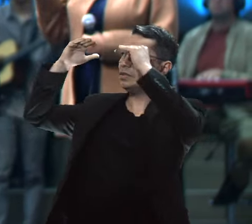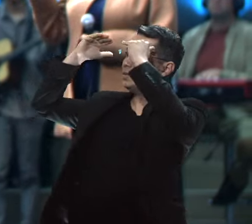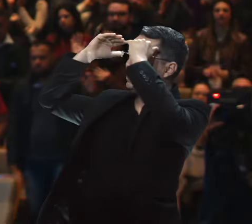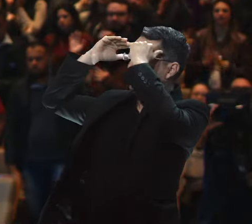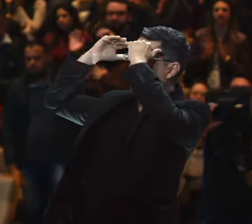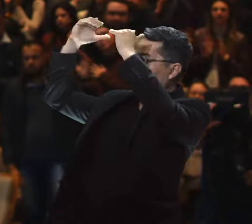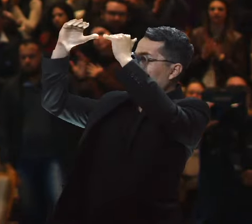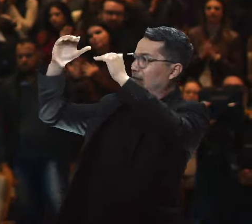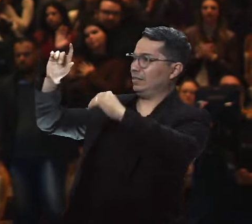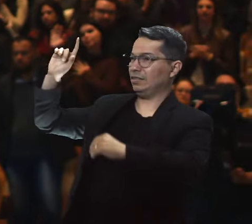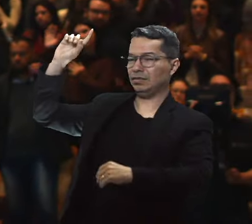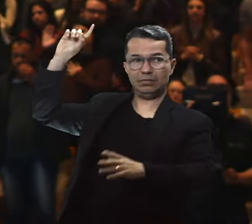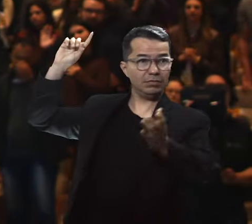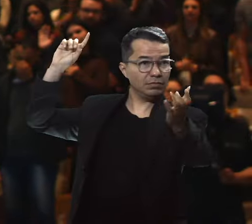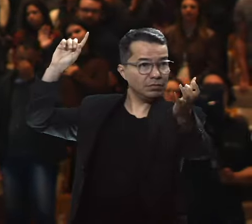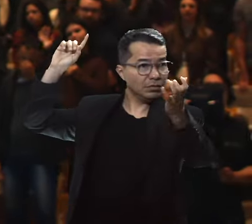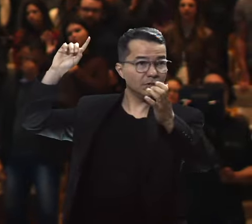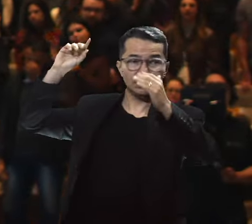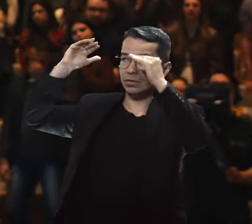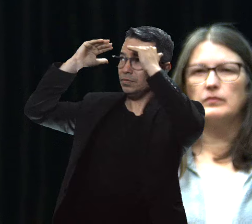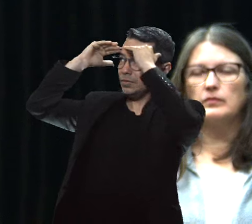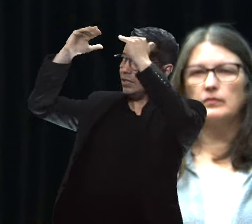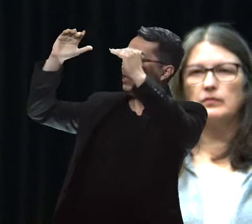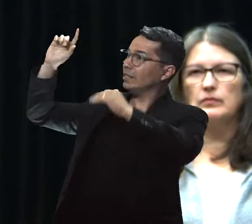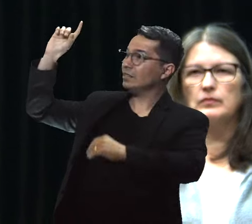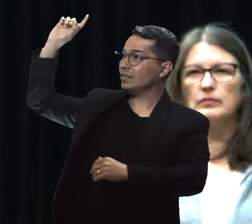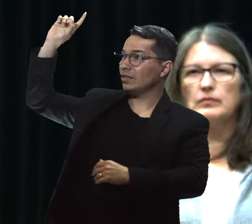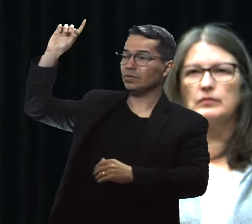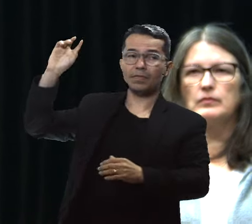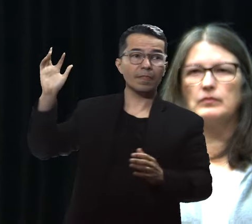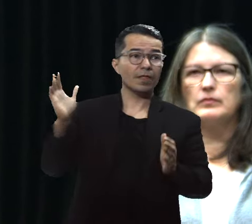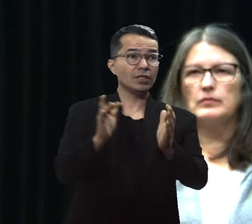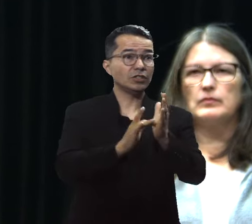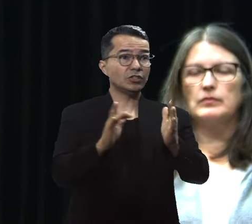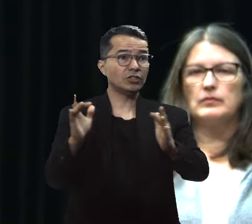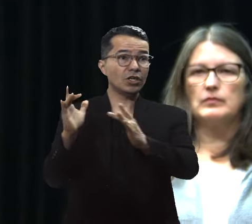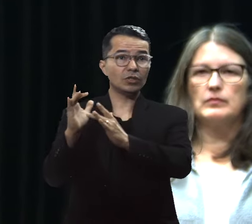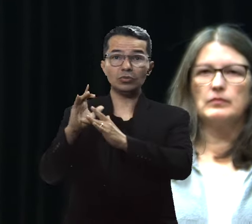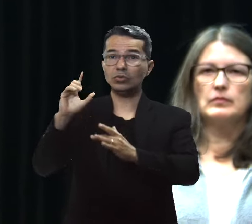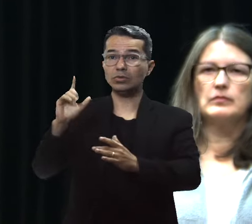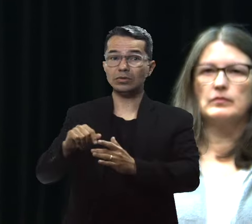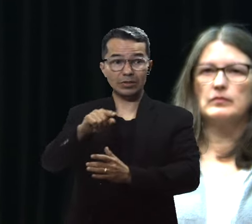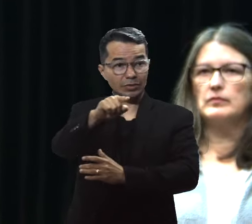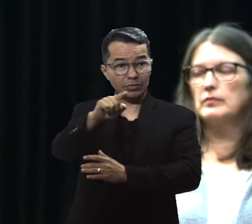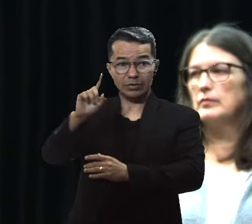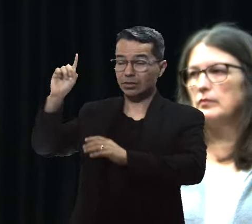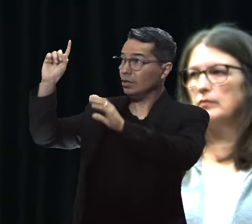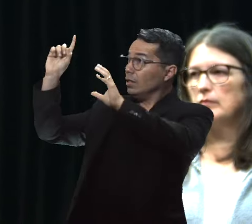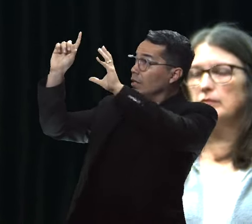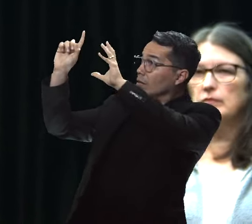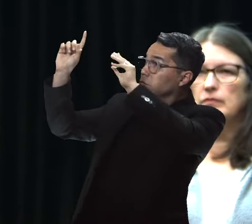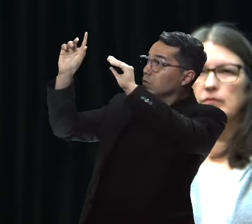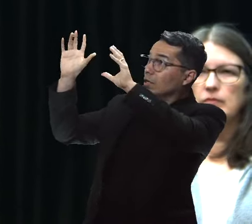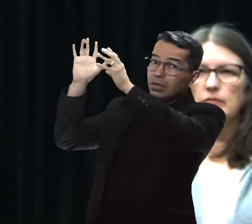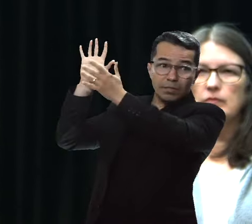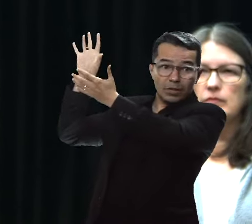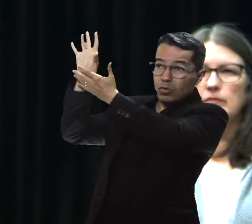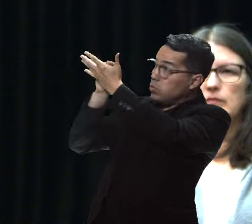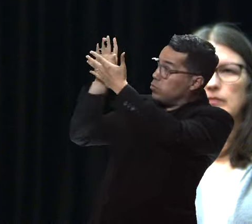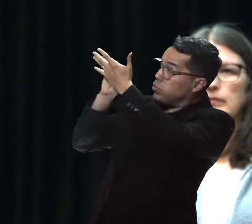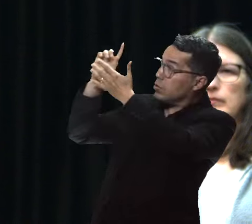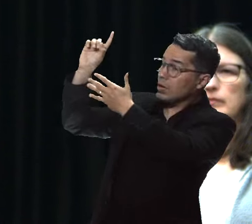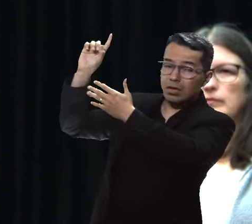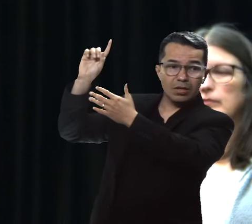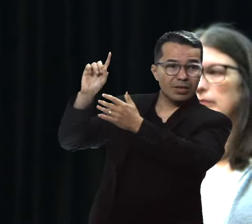aqui? Tá. Jesus tem que ser o padrão, o modelo para a tua vida. Se ele não é, hoje